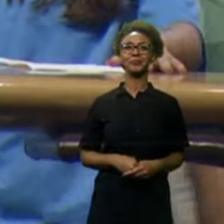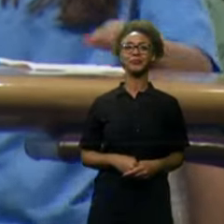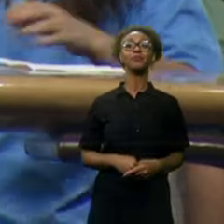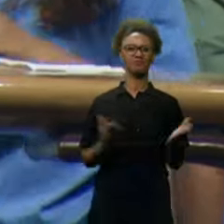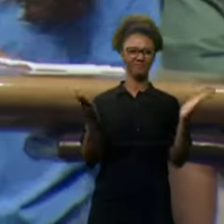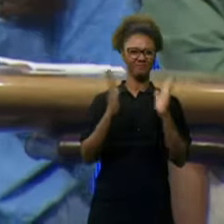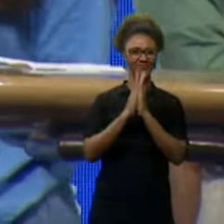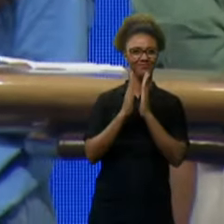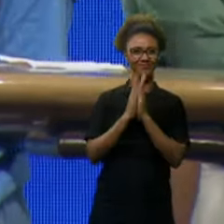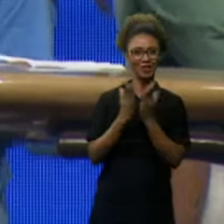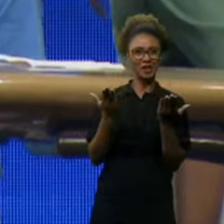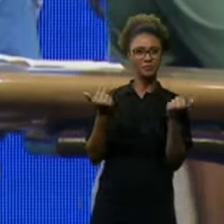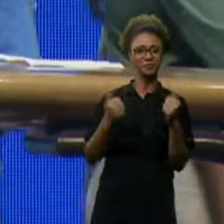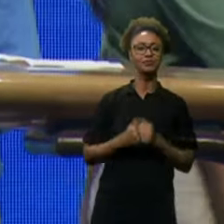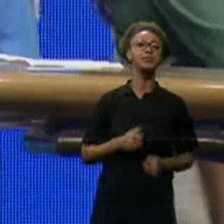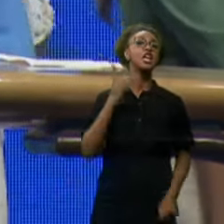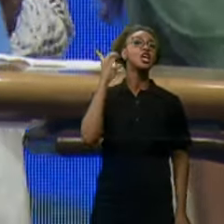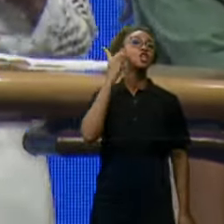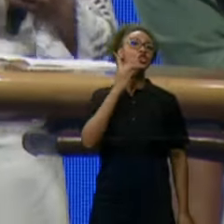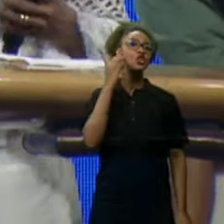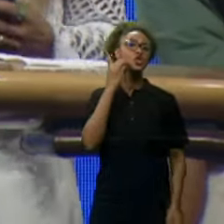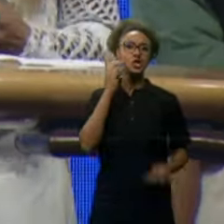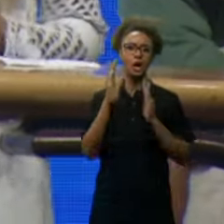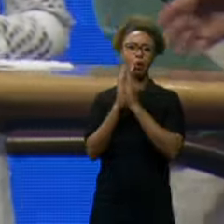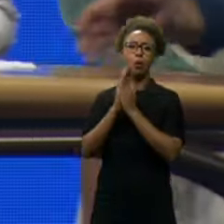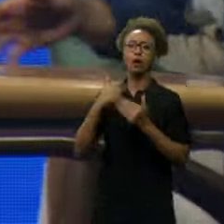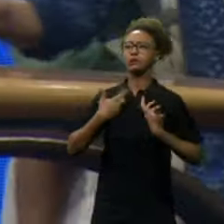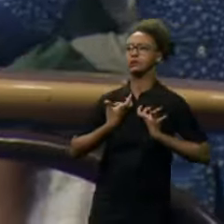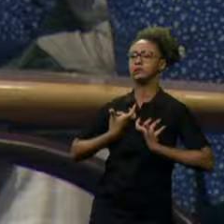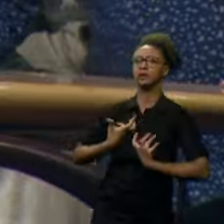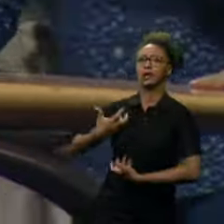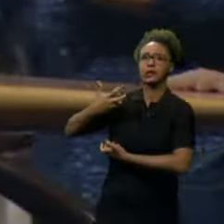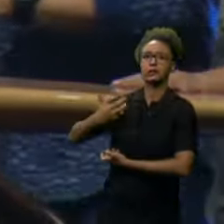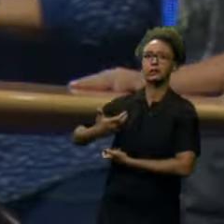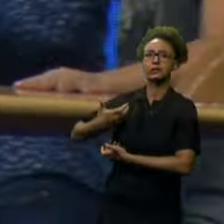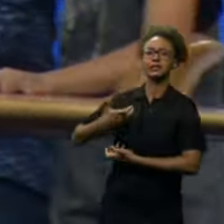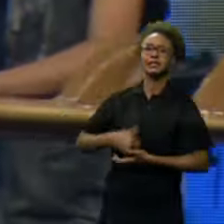e vamos orar por eles digam era por ele que eu tô sem fôlego